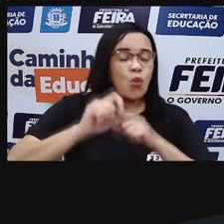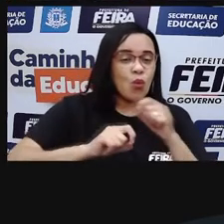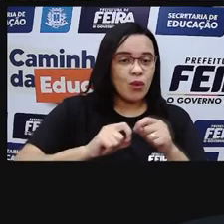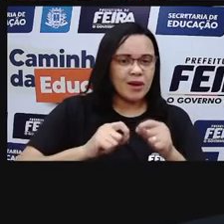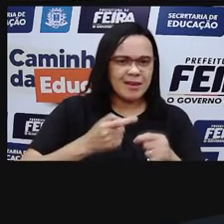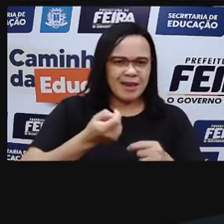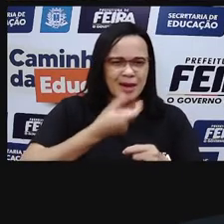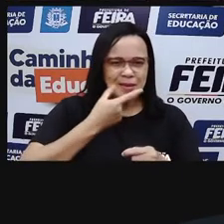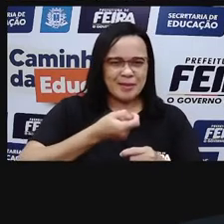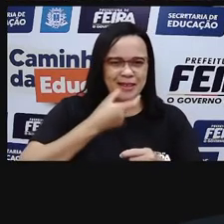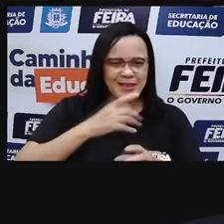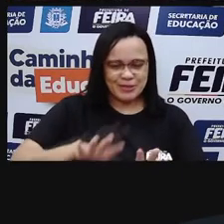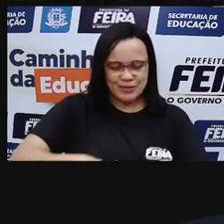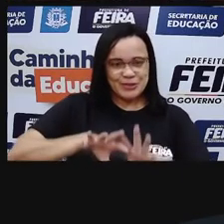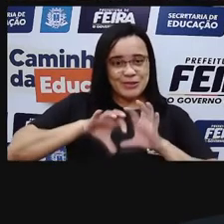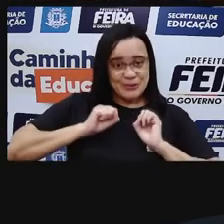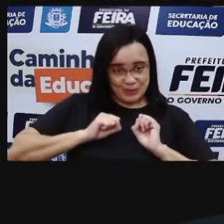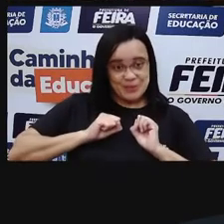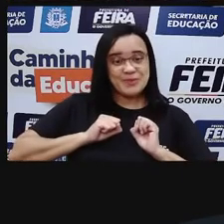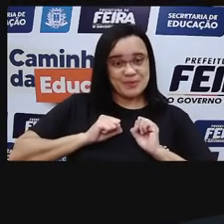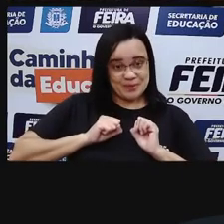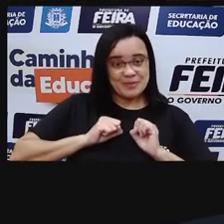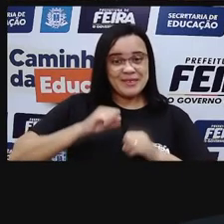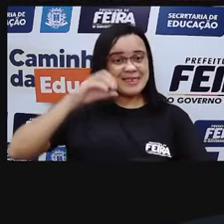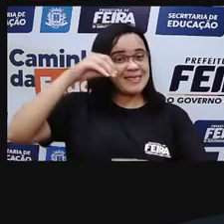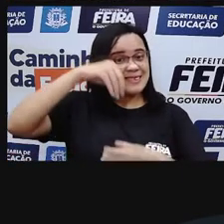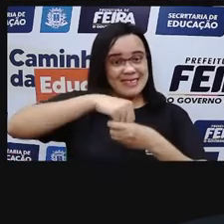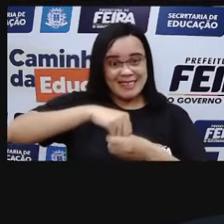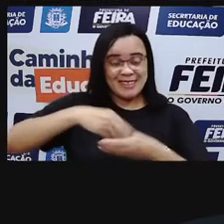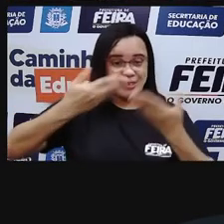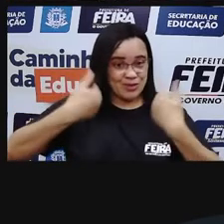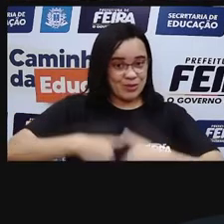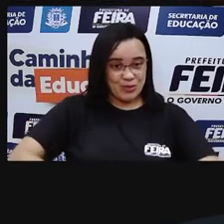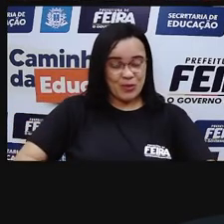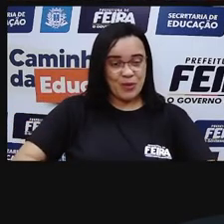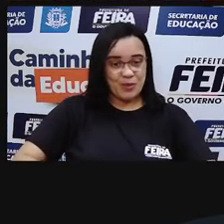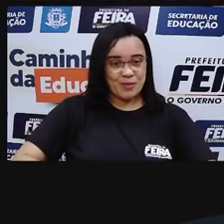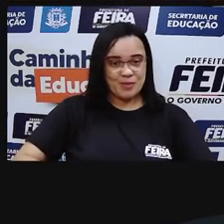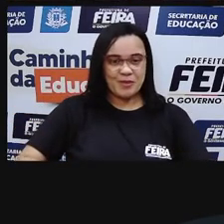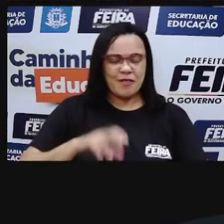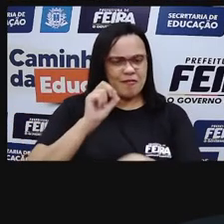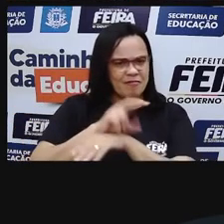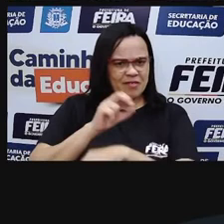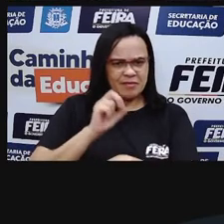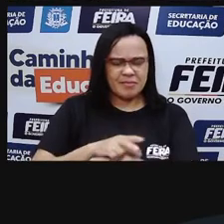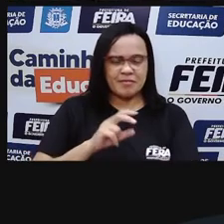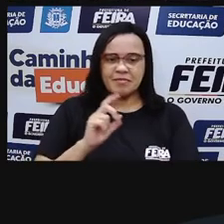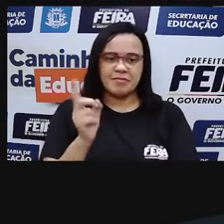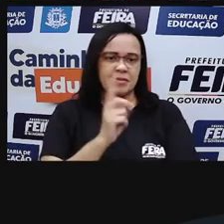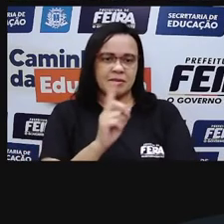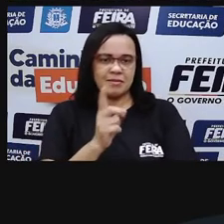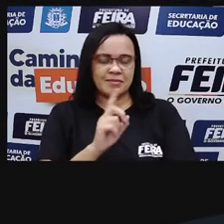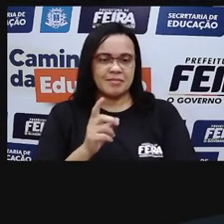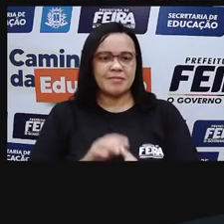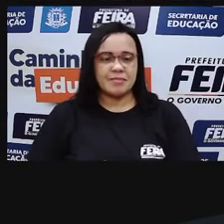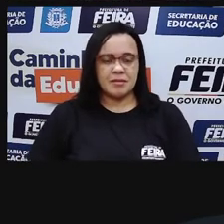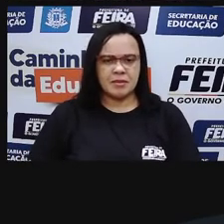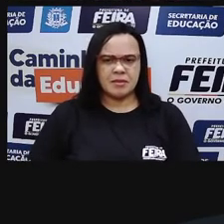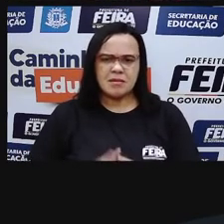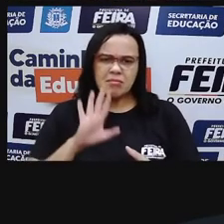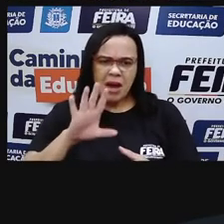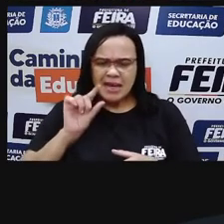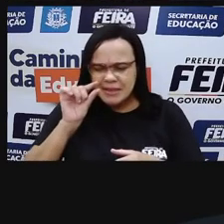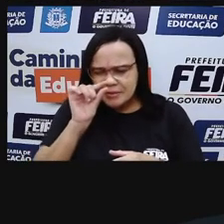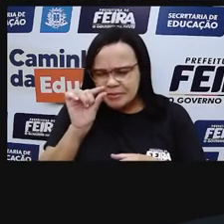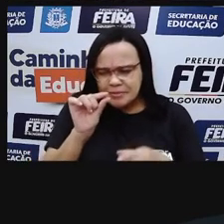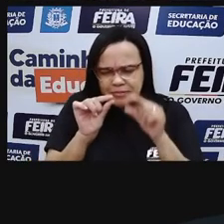organismo. Só que esses micro-organismos, eles vão estar vivos? Não. Ou esses micro-organismos, eles vão estar mortos,